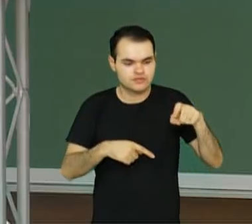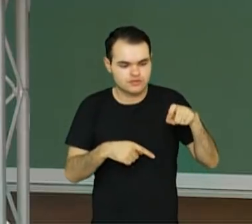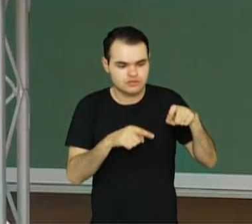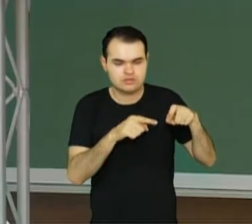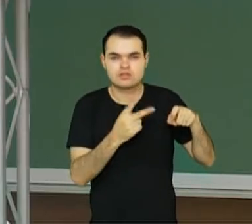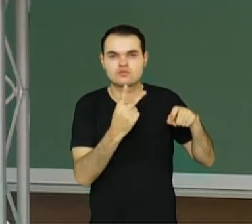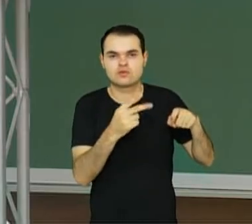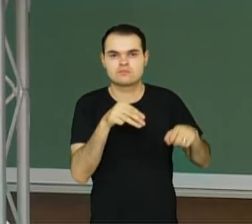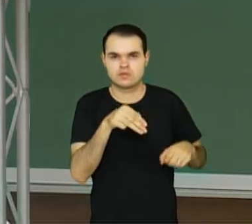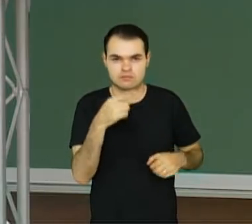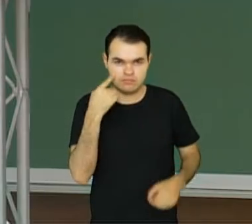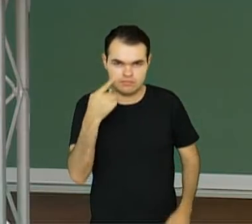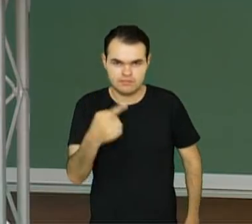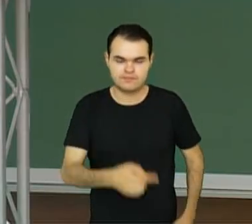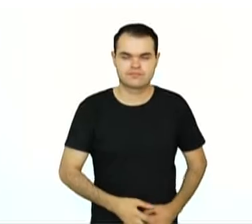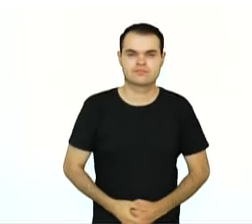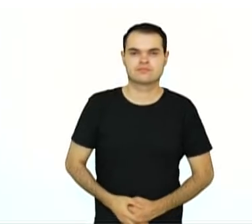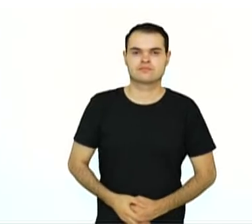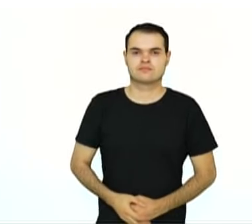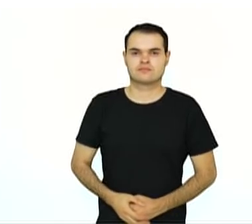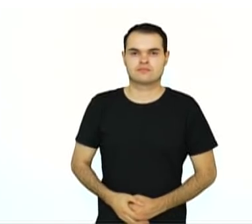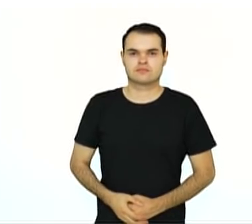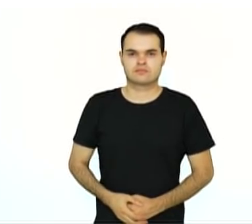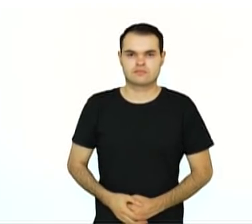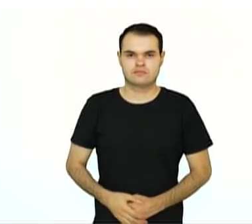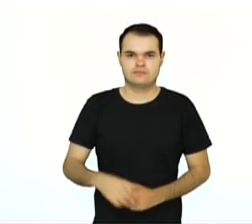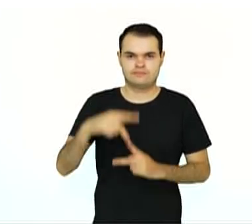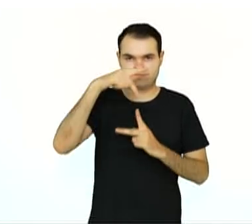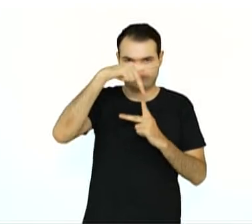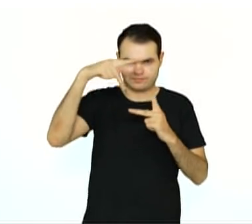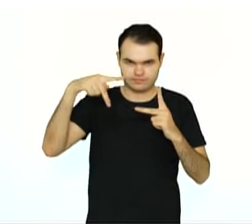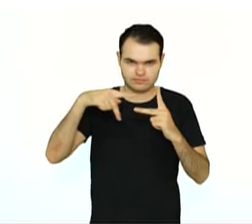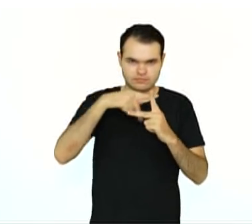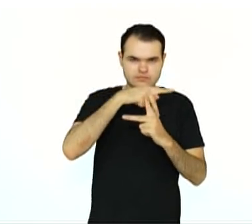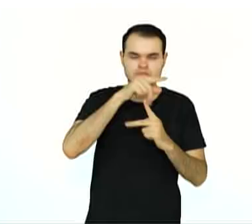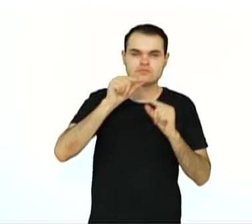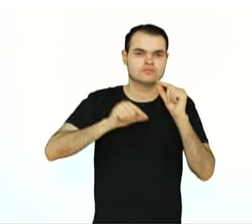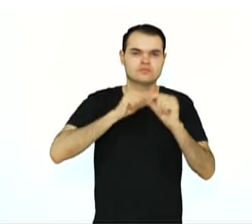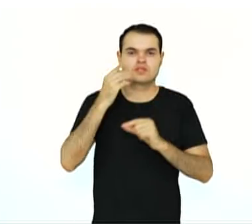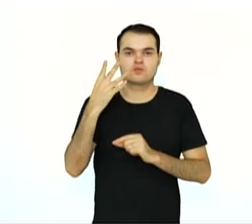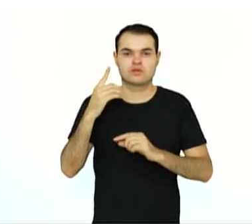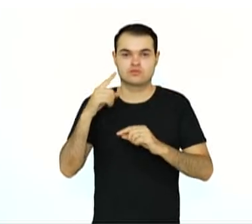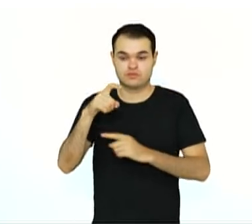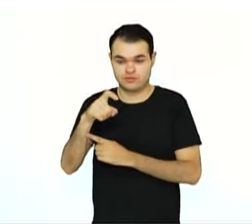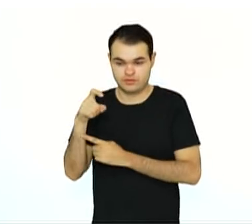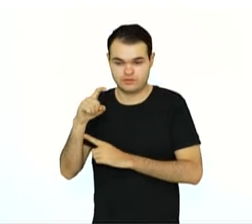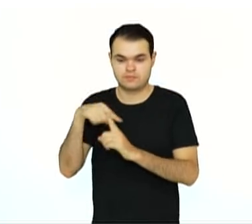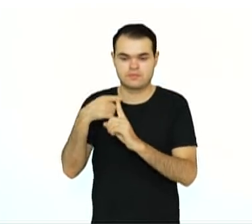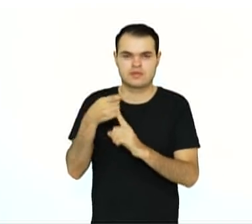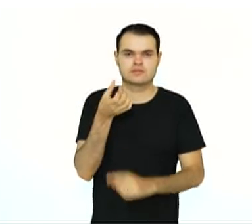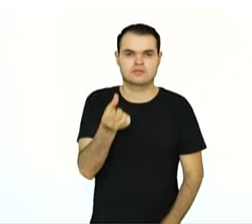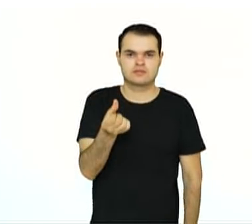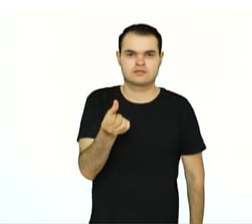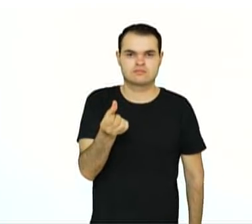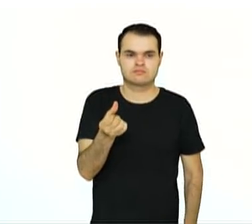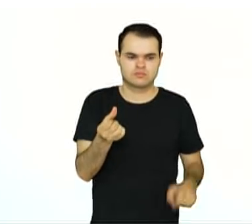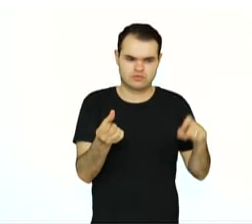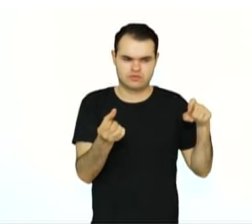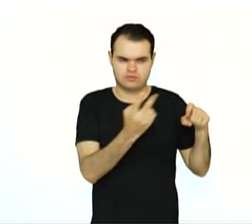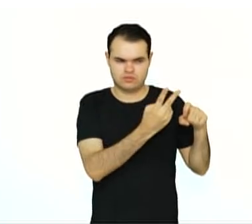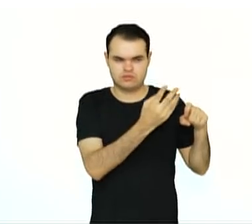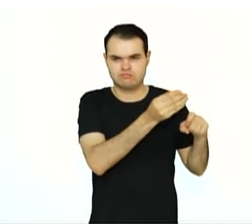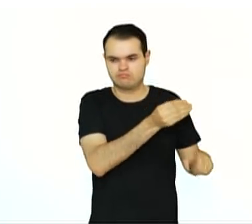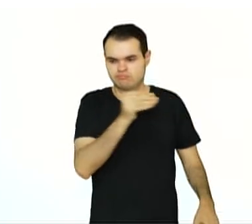metros? Vamos conferir? O perímetro, a expressão que me dá o perímetro é 4x mais 6. Se o x valer